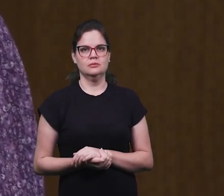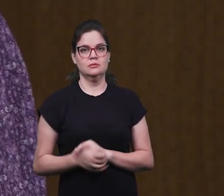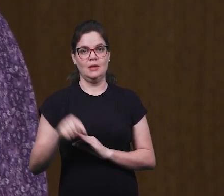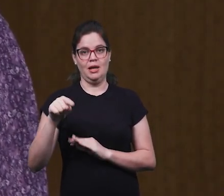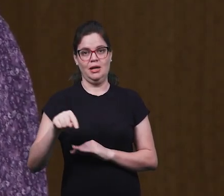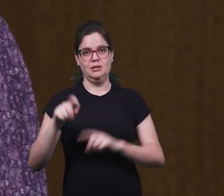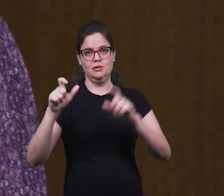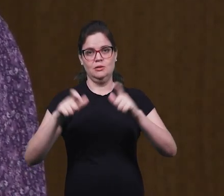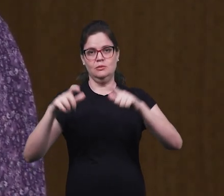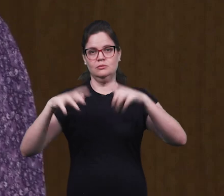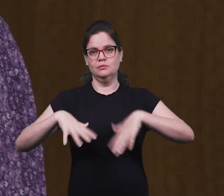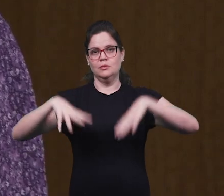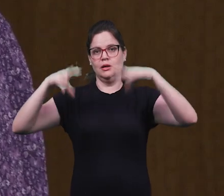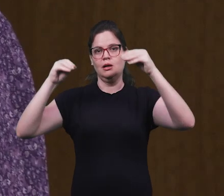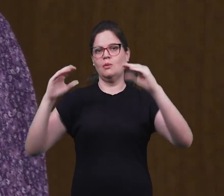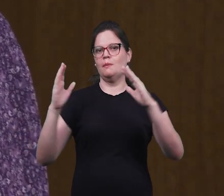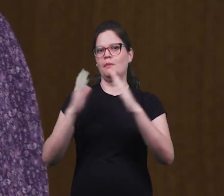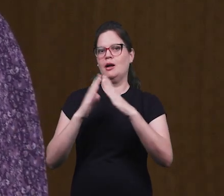inverno, né,